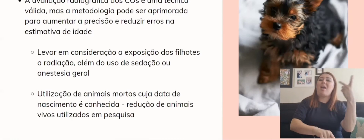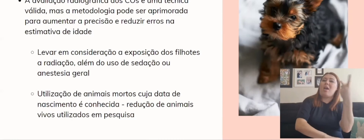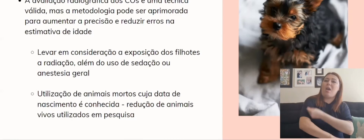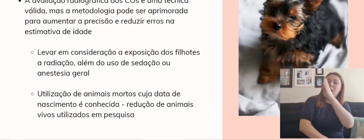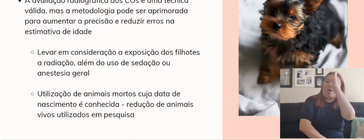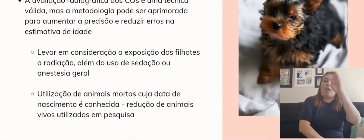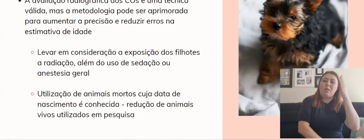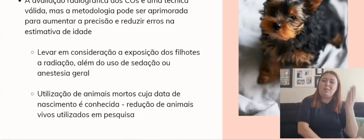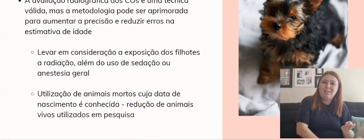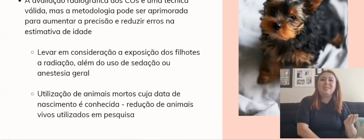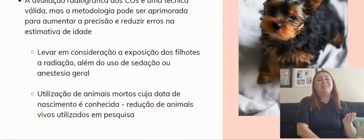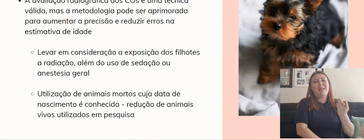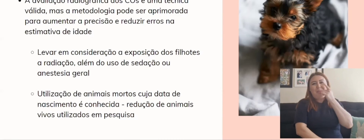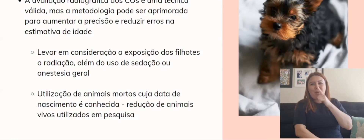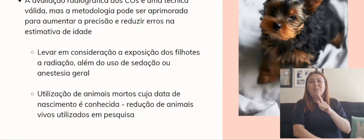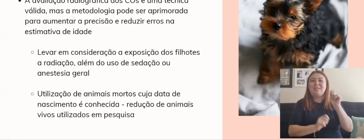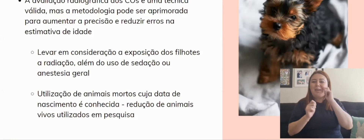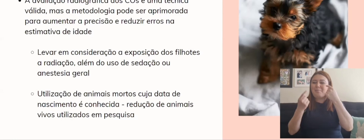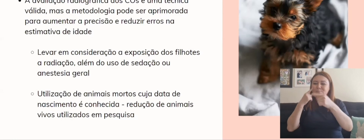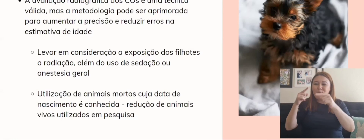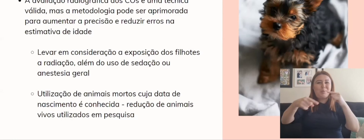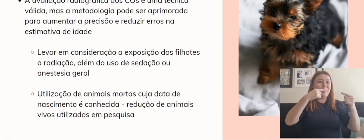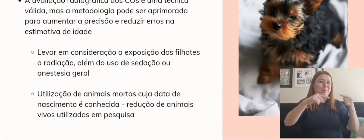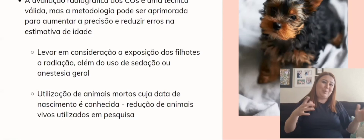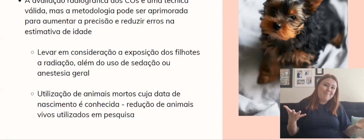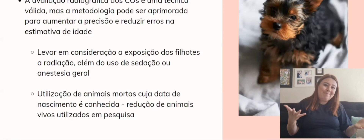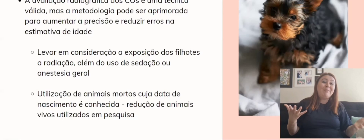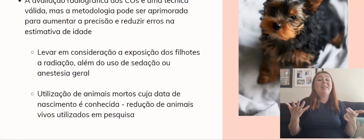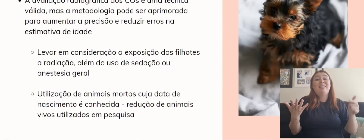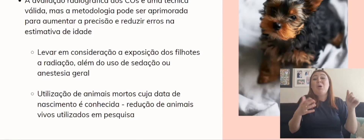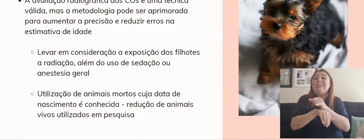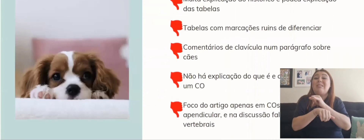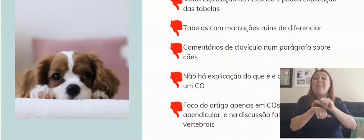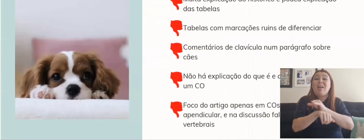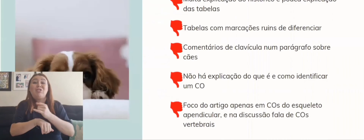Então, reduziria a utilização de animais vivos para esse experimento.